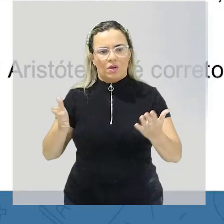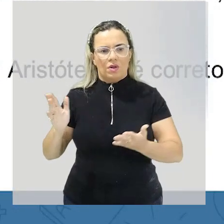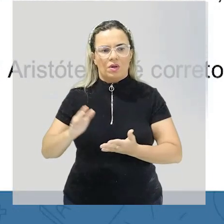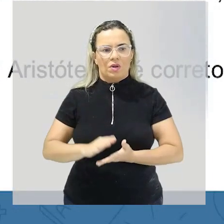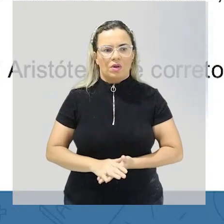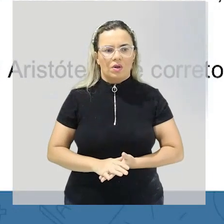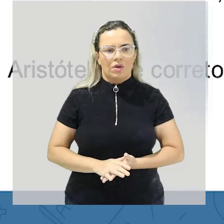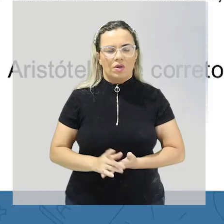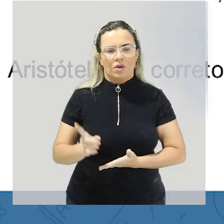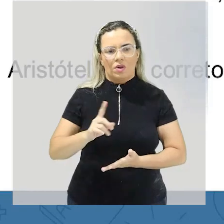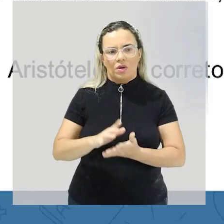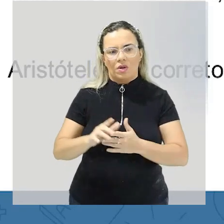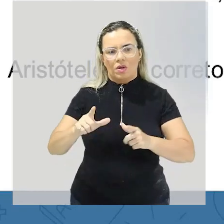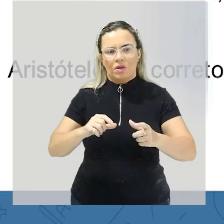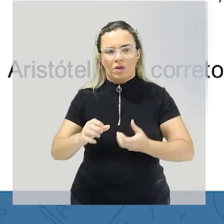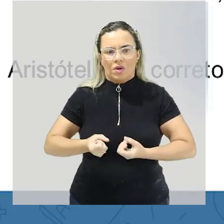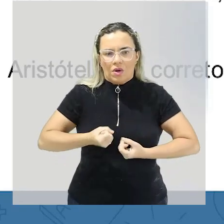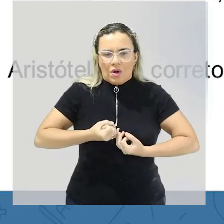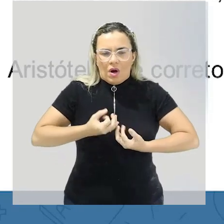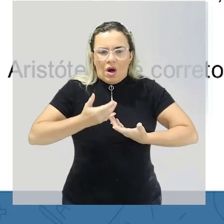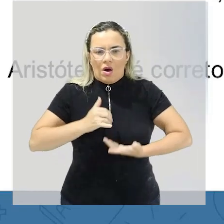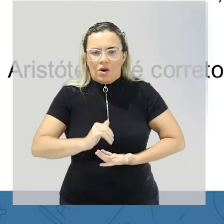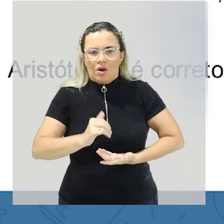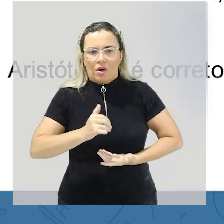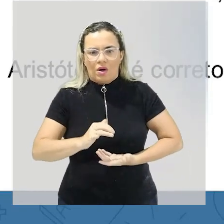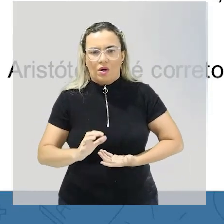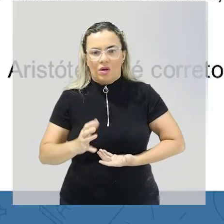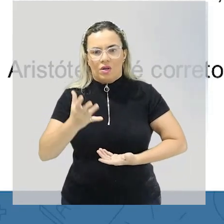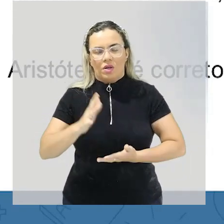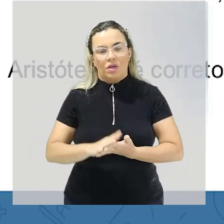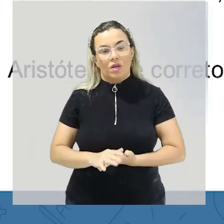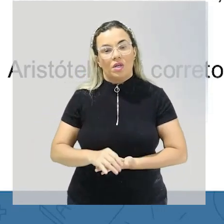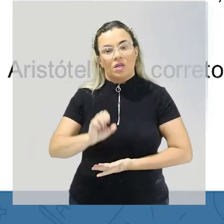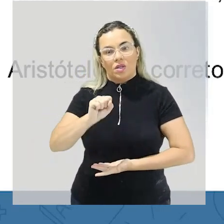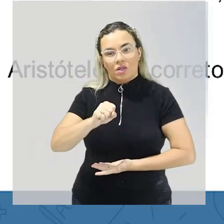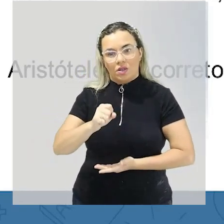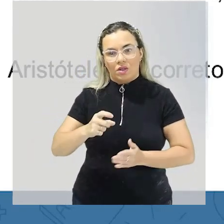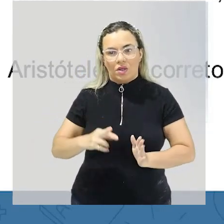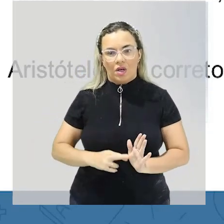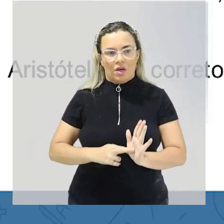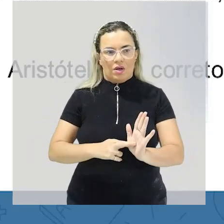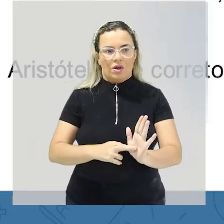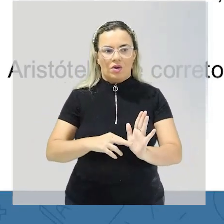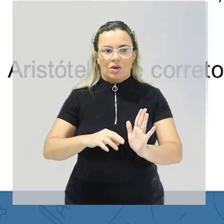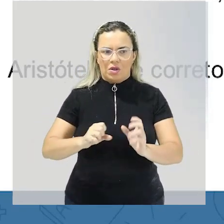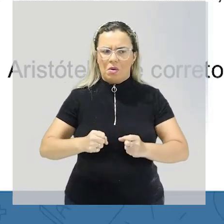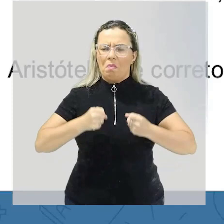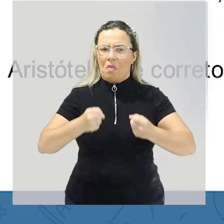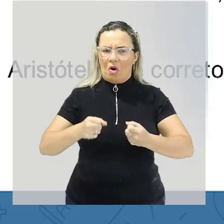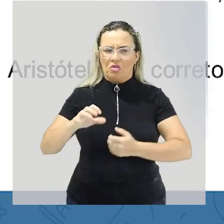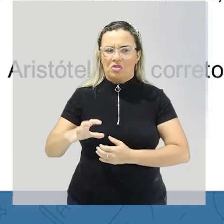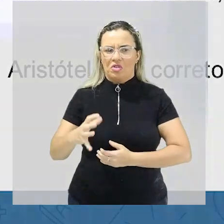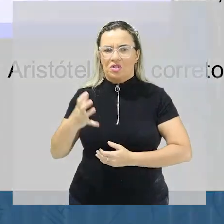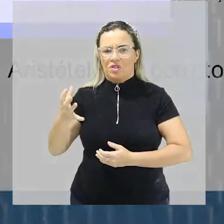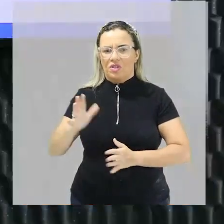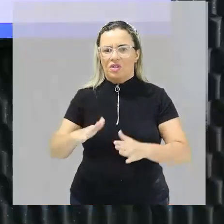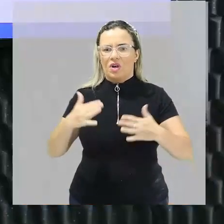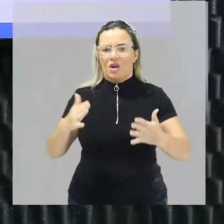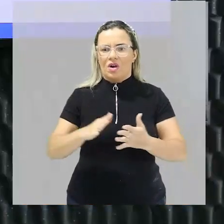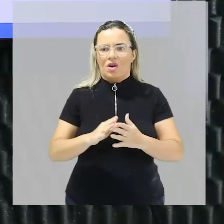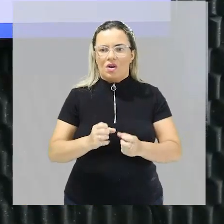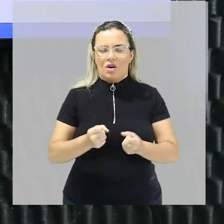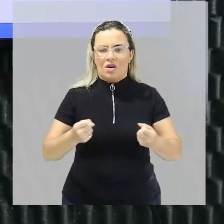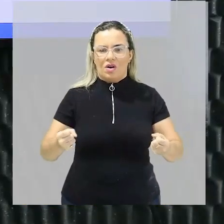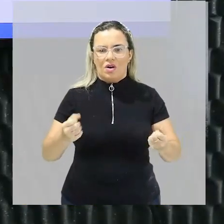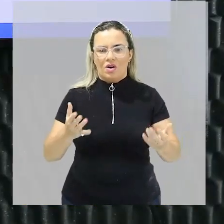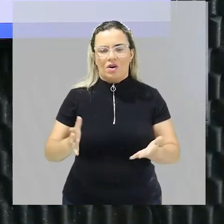do poeta narrar o que aconteceu, e sim o de representar o que poderia acontecer. quer dizer o que é possível segundo a verossimilhança